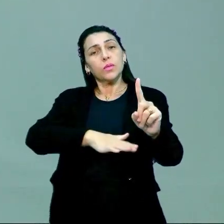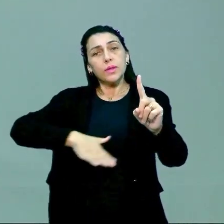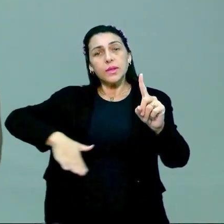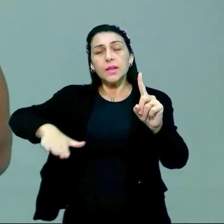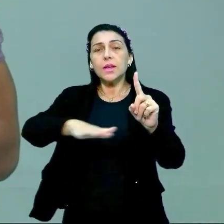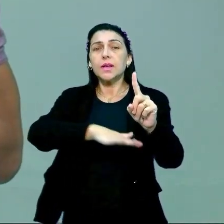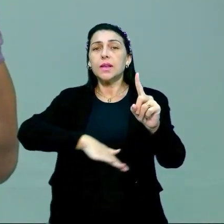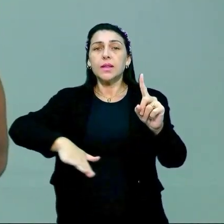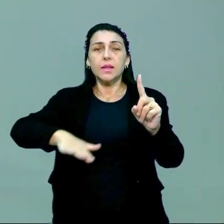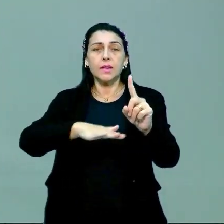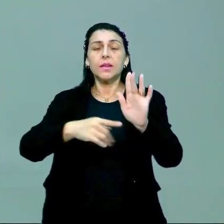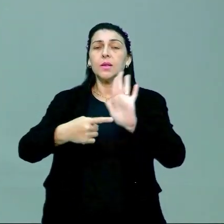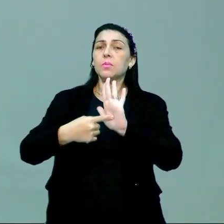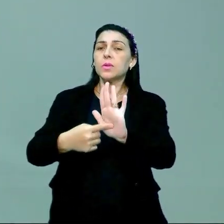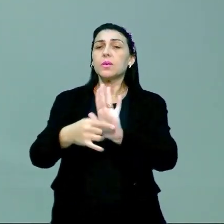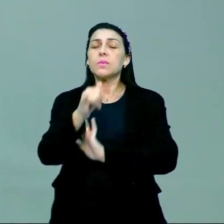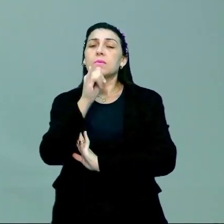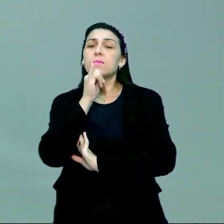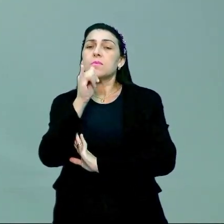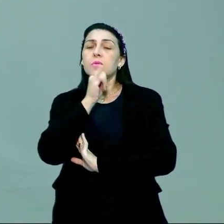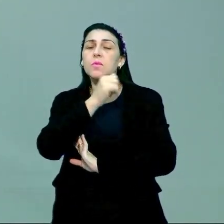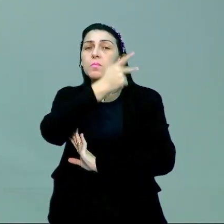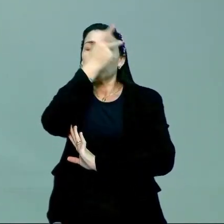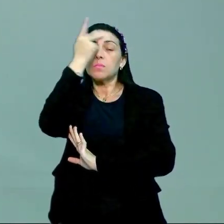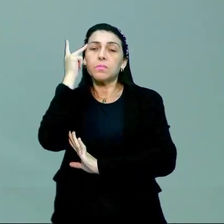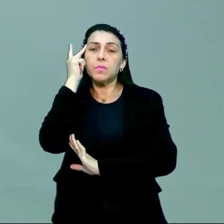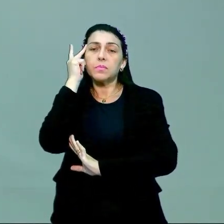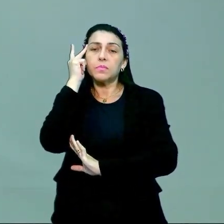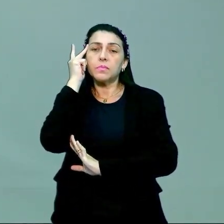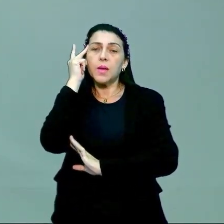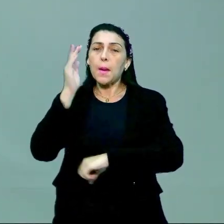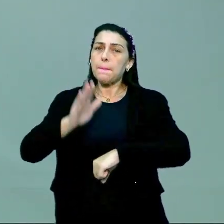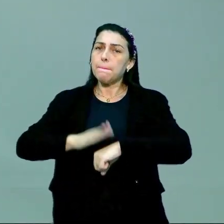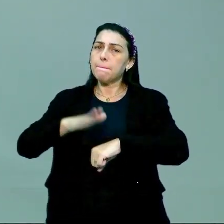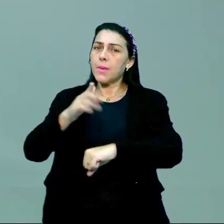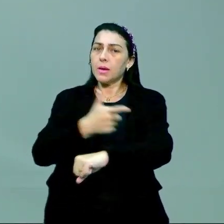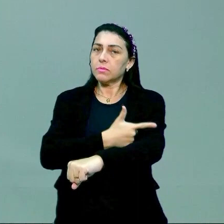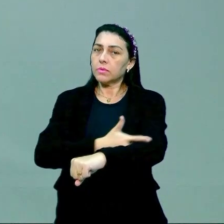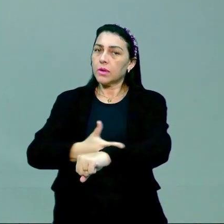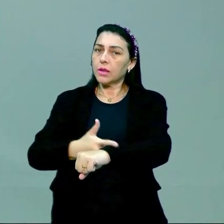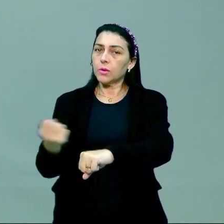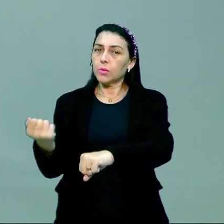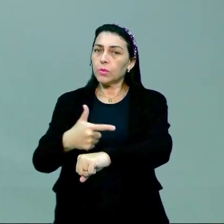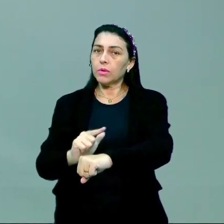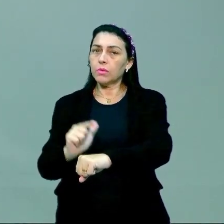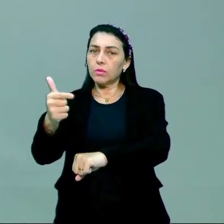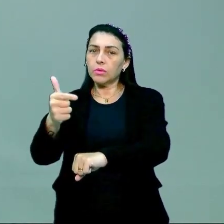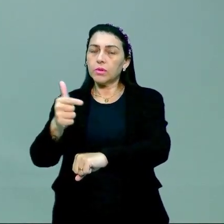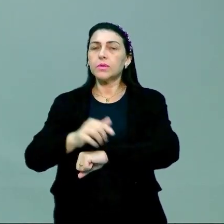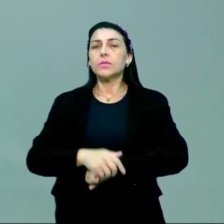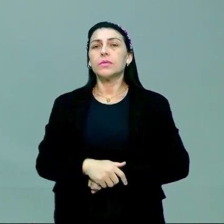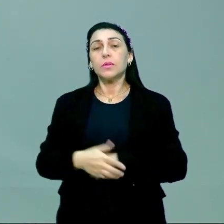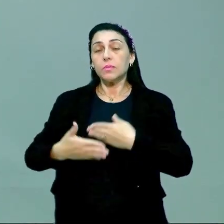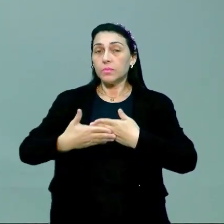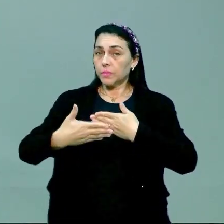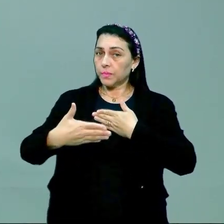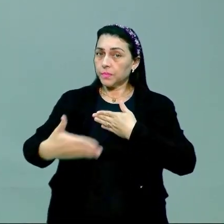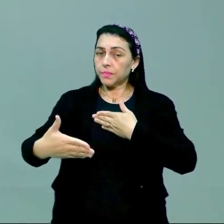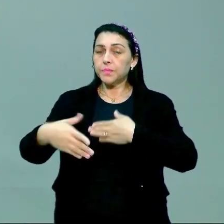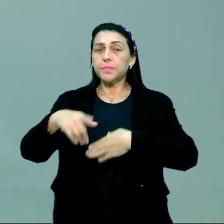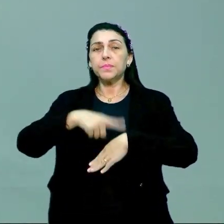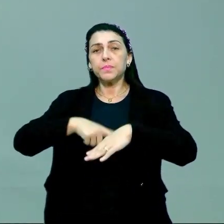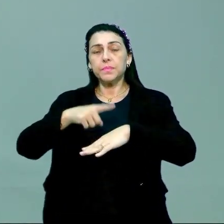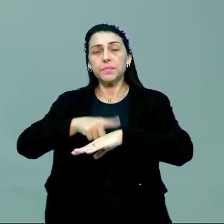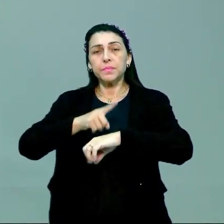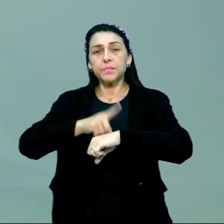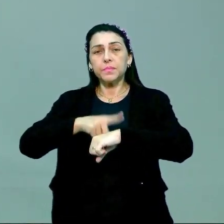serão identificados, digamos assim, como pessoas mais civilizadas. Quando nós partimos dessa